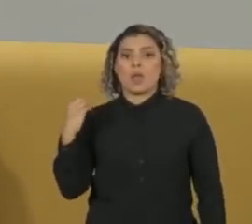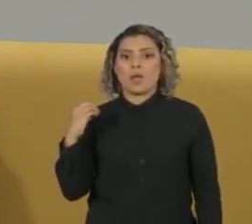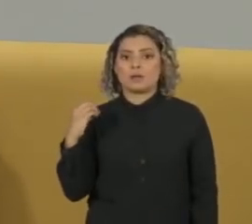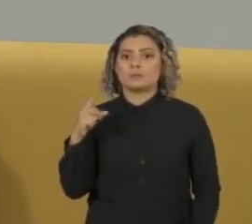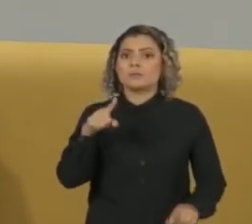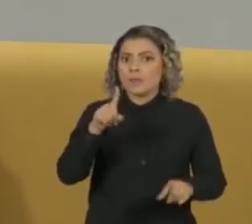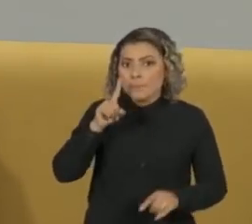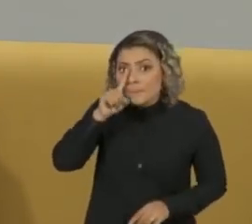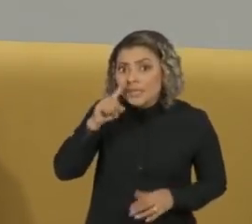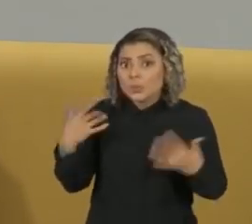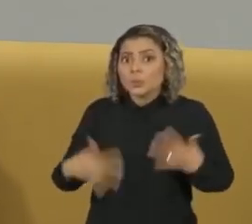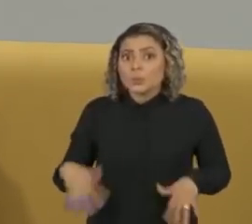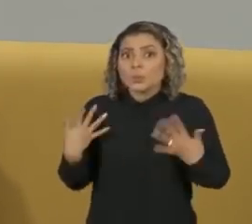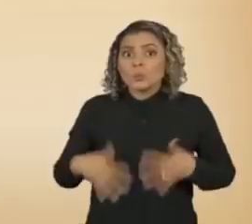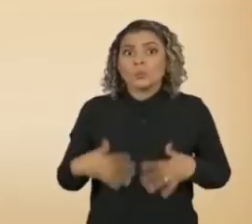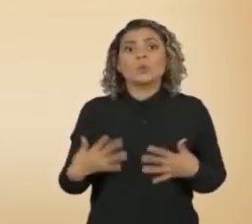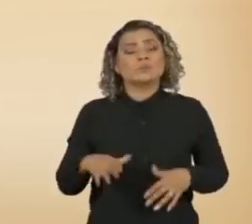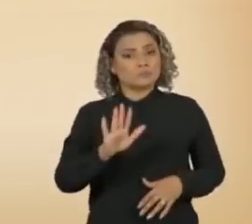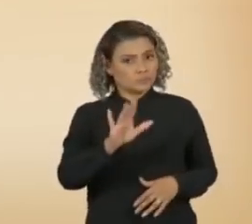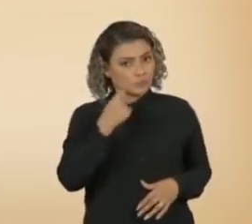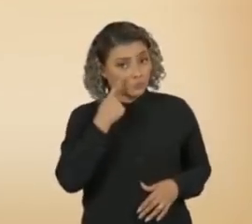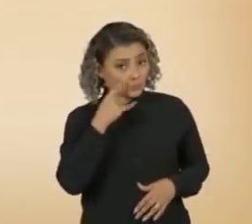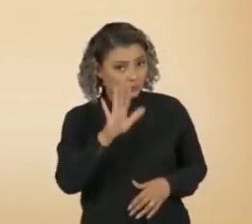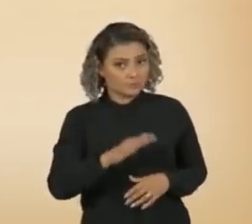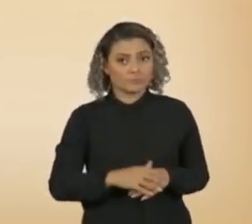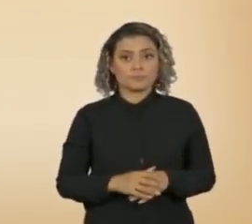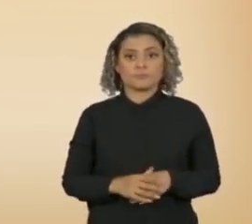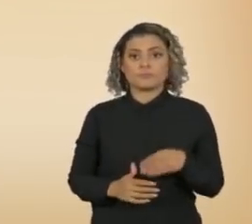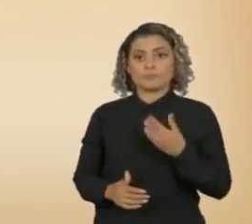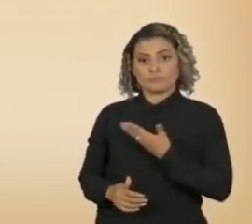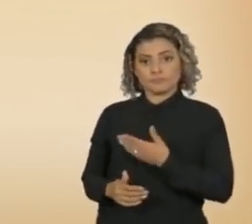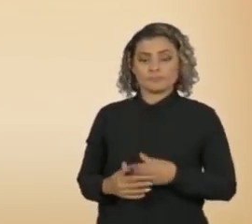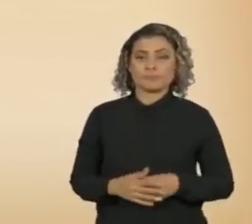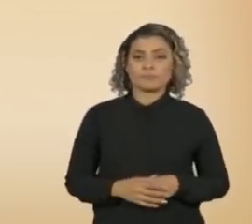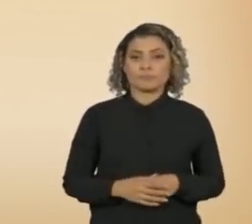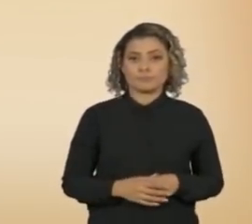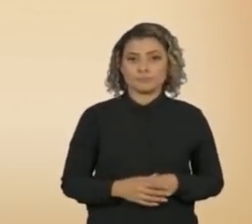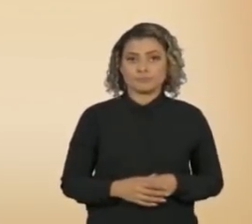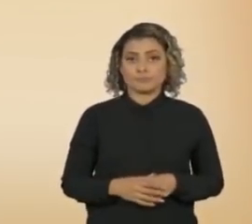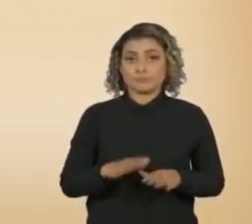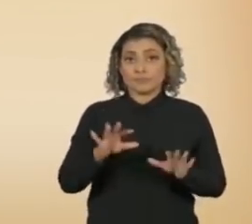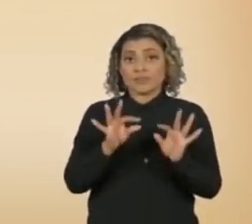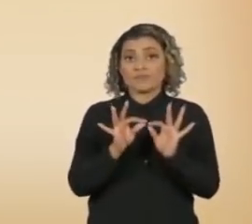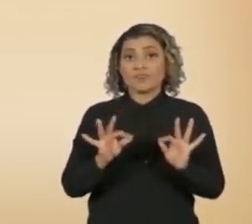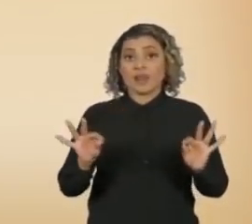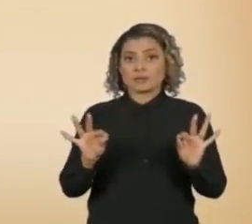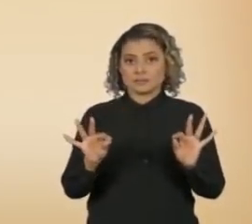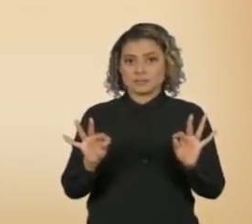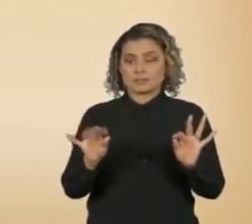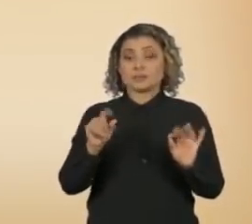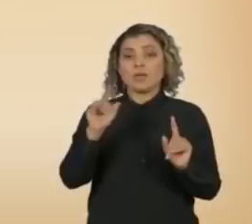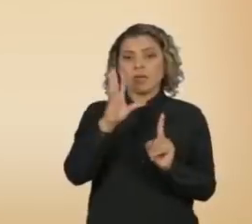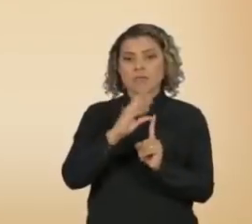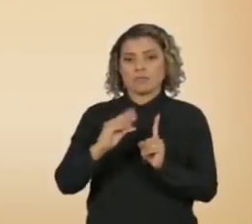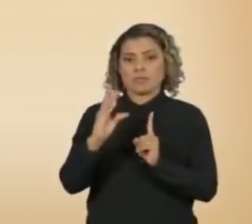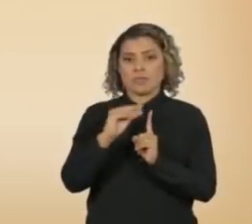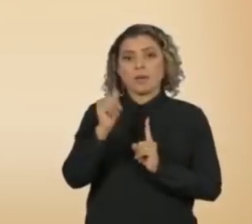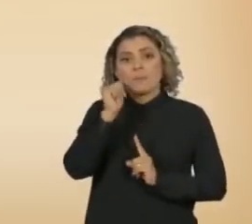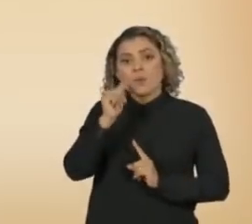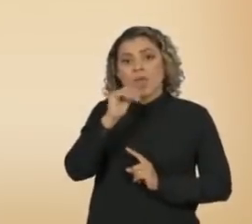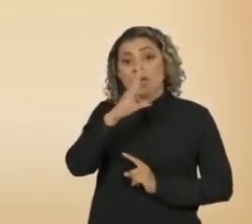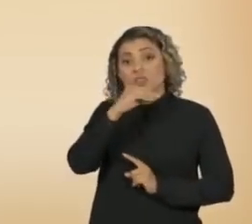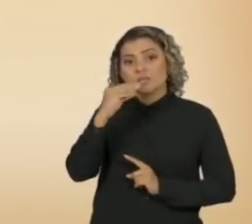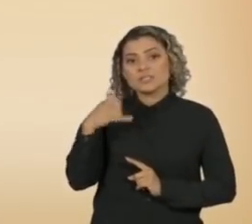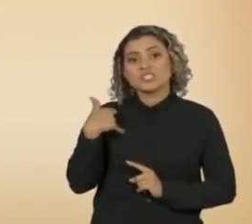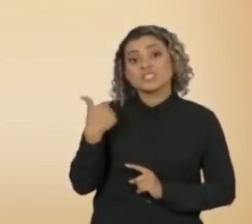um perigo ainda muito frequente. Eu faria coisas que teu pai não faria. A frase resume o assédio sofrido por esta